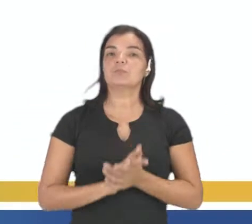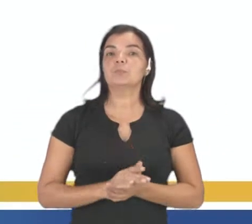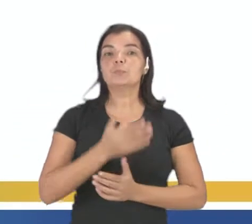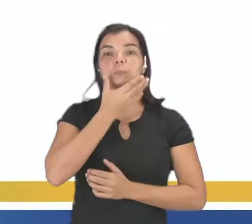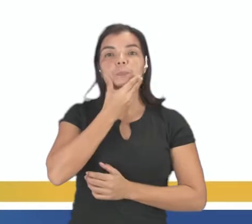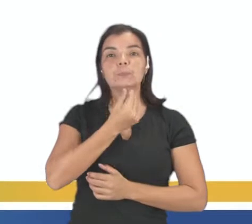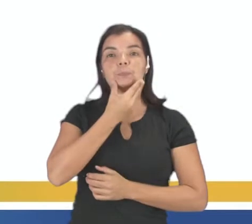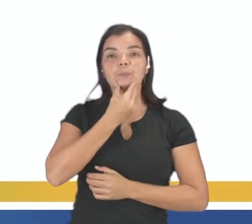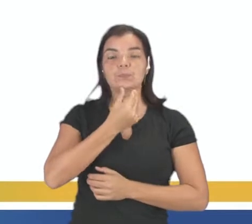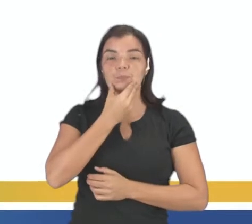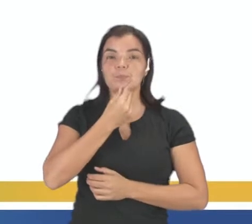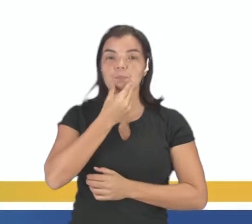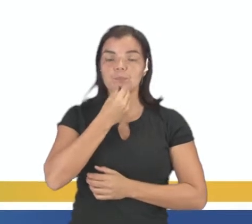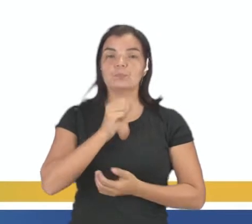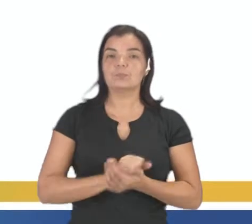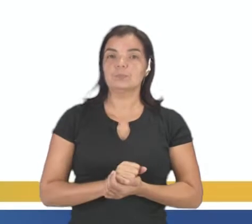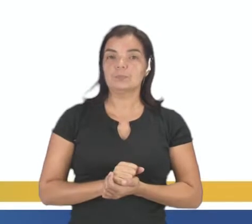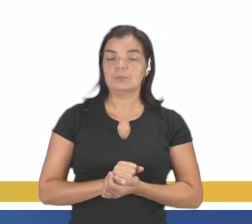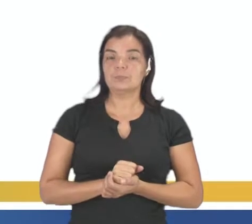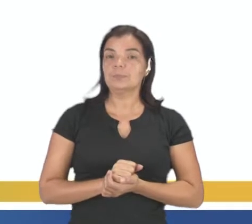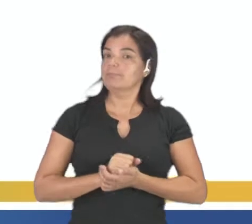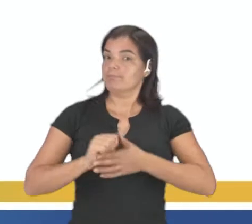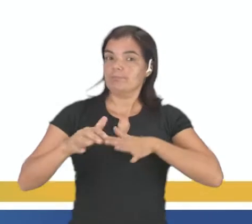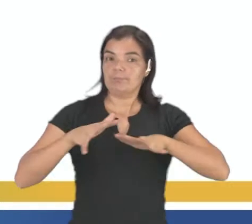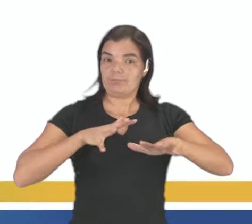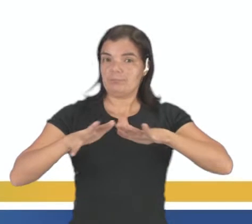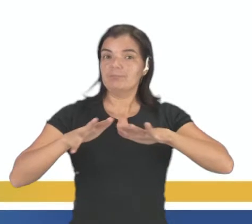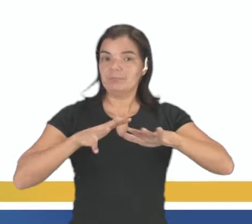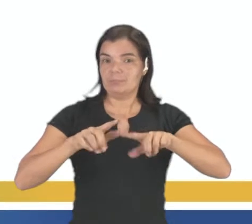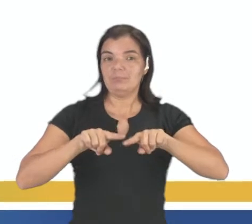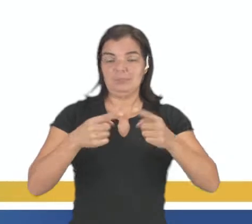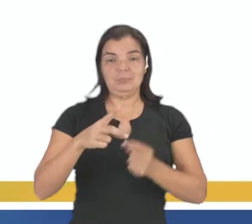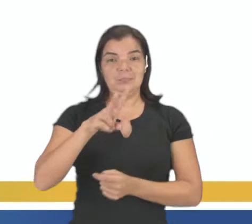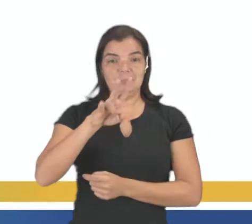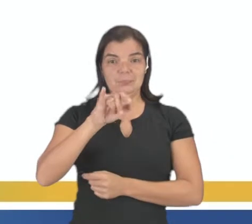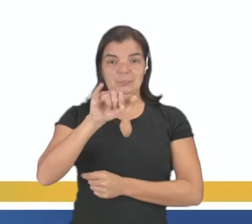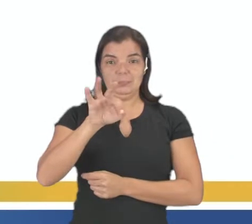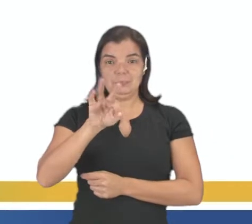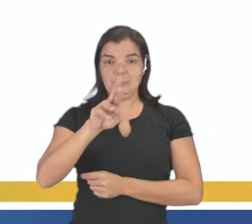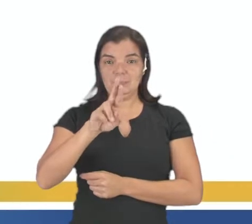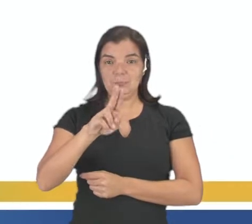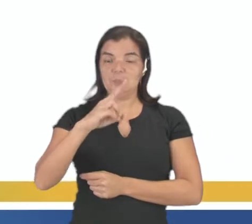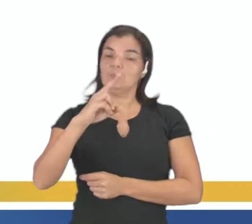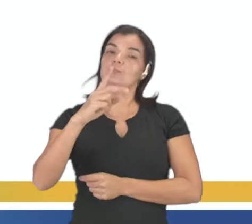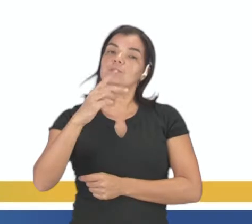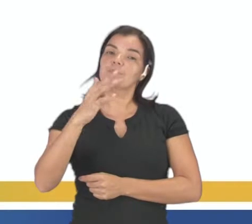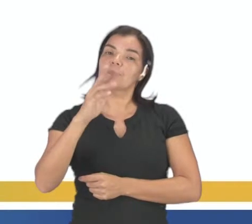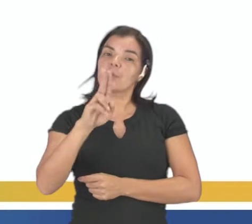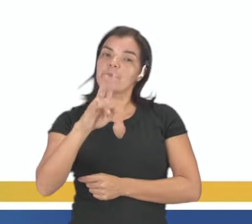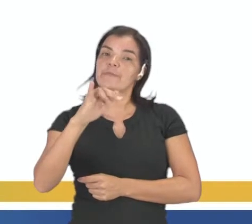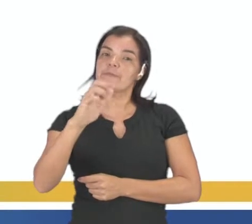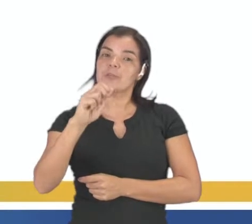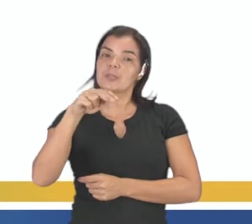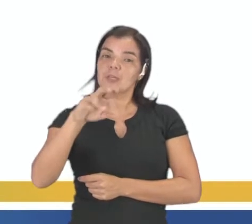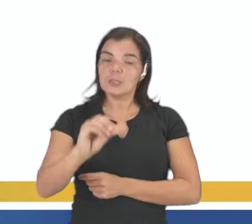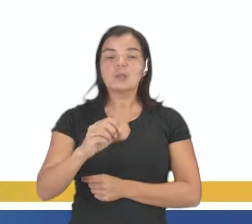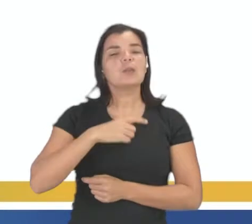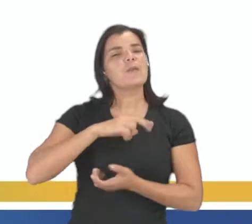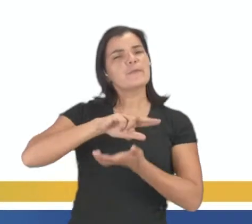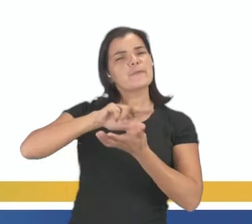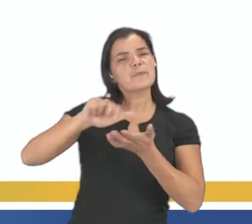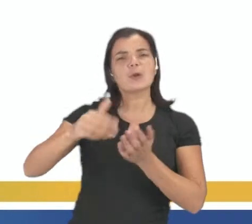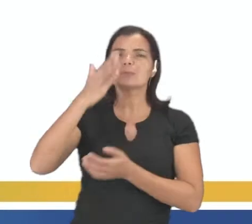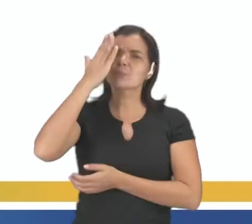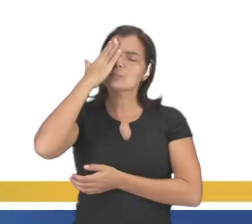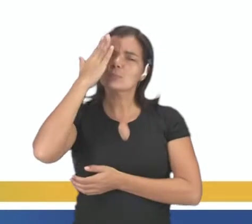Homem de Vitrúvio, o Homem Vitruviano. Tem várias interpretações isso,